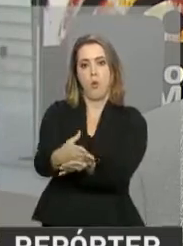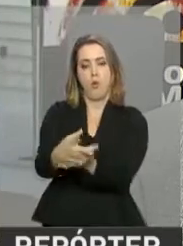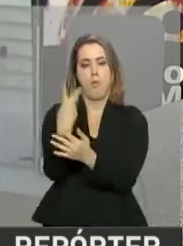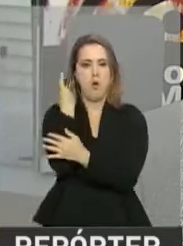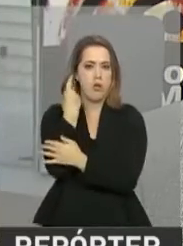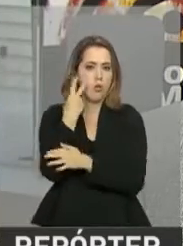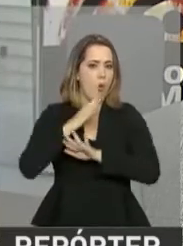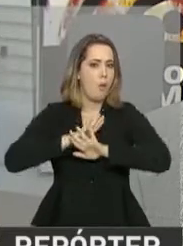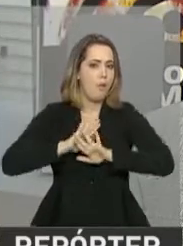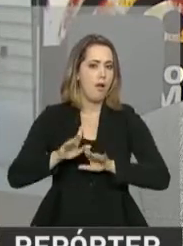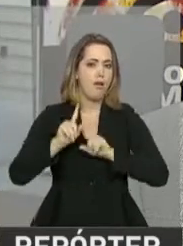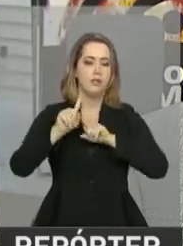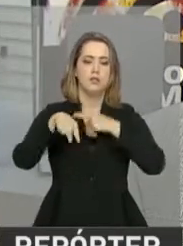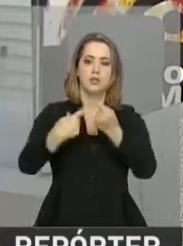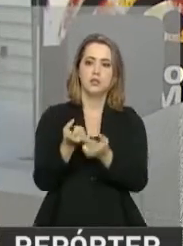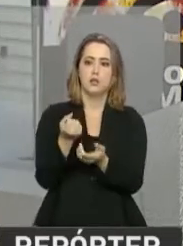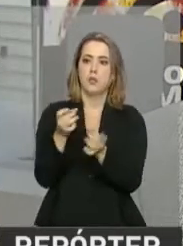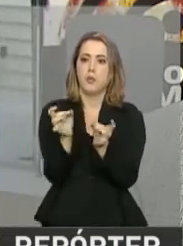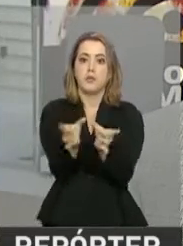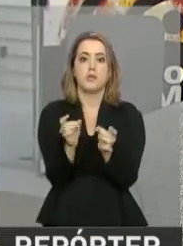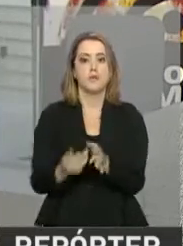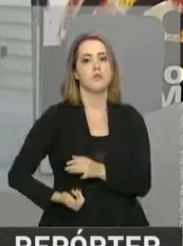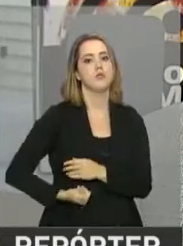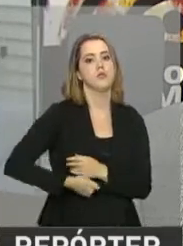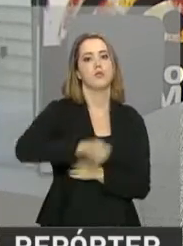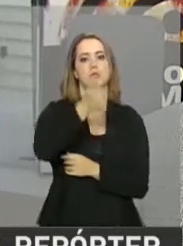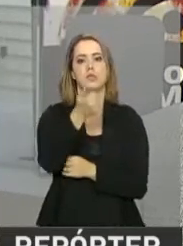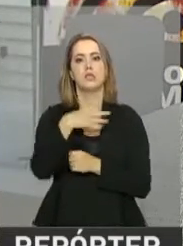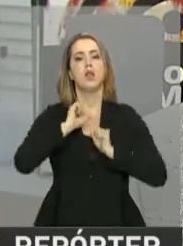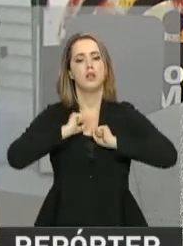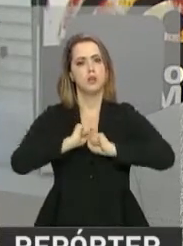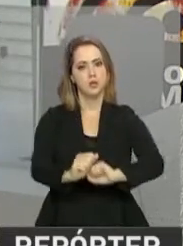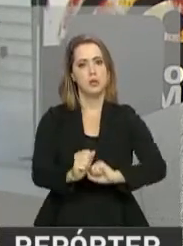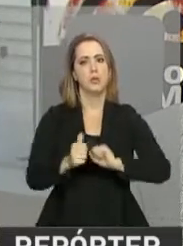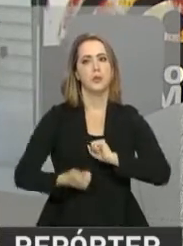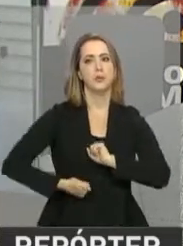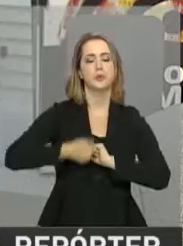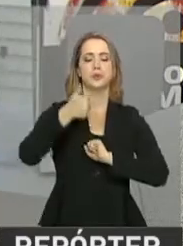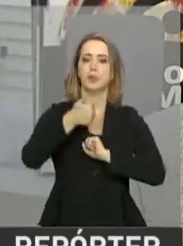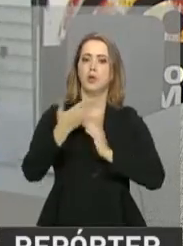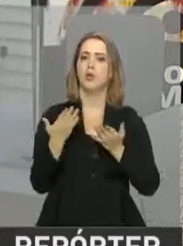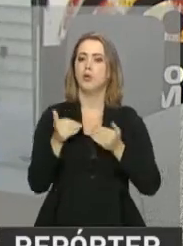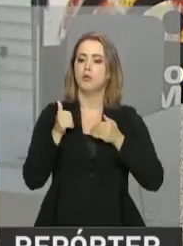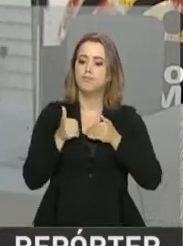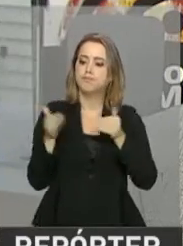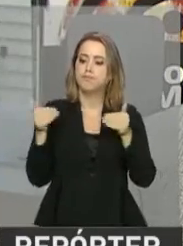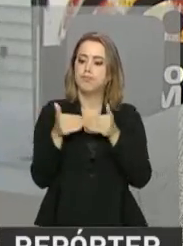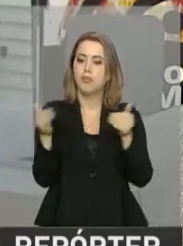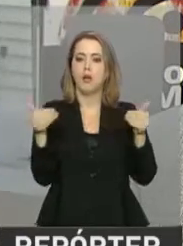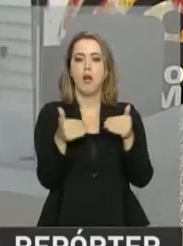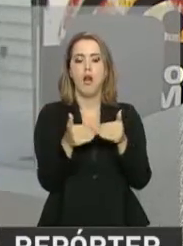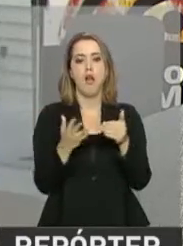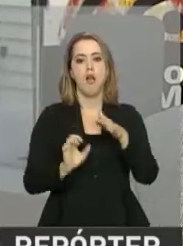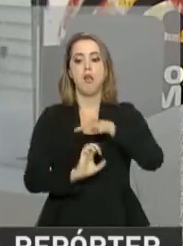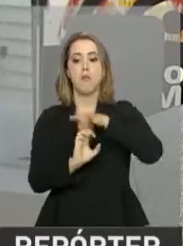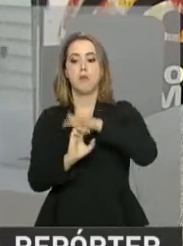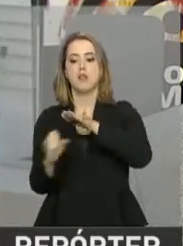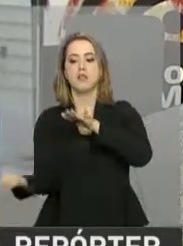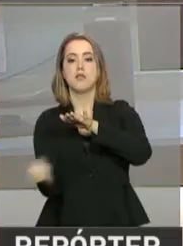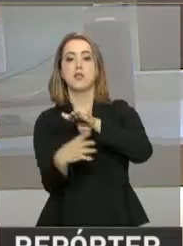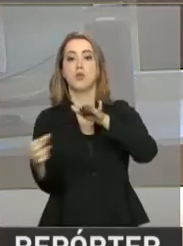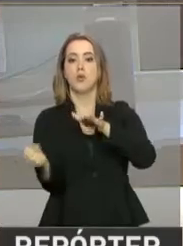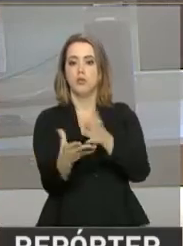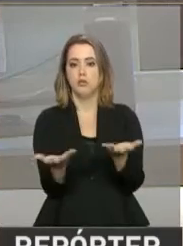empresas vão vender mais elas vão começar a sentir a sua capacidade sendo mais utilizada ea necessidade de ela começar a olhar o